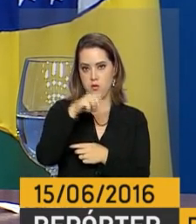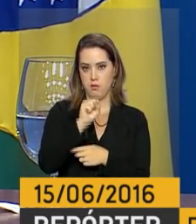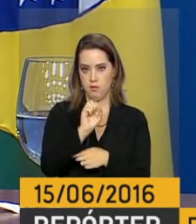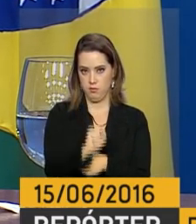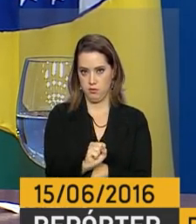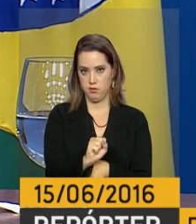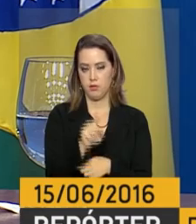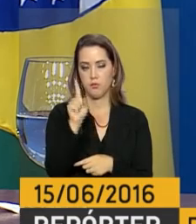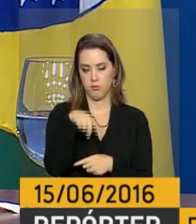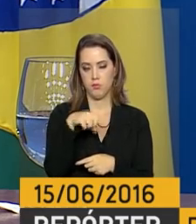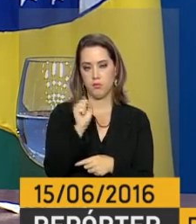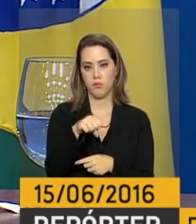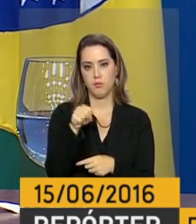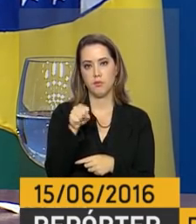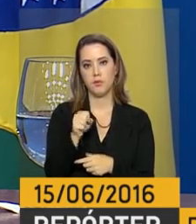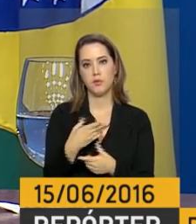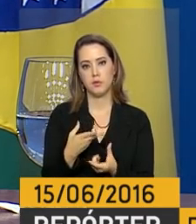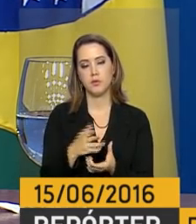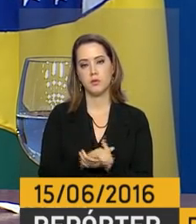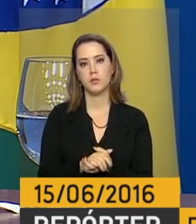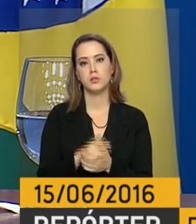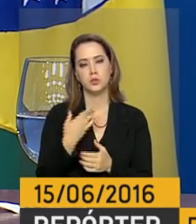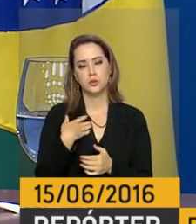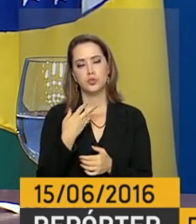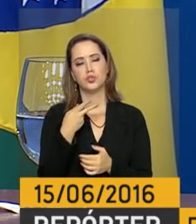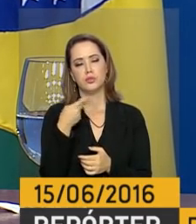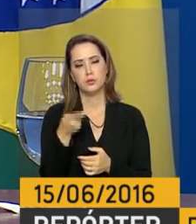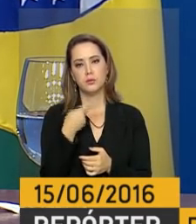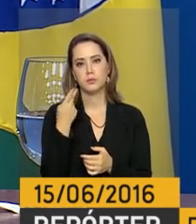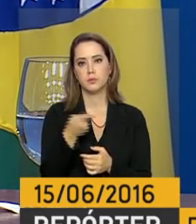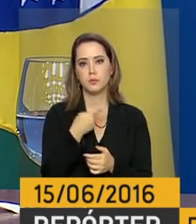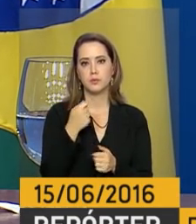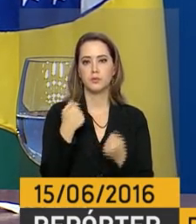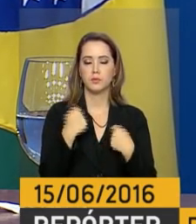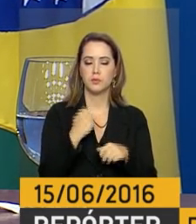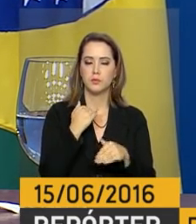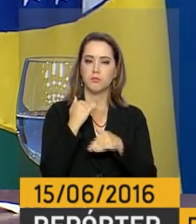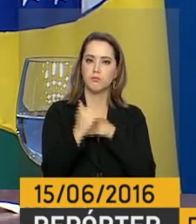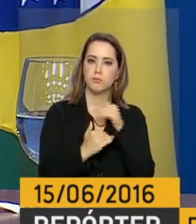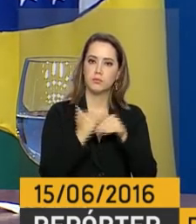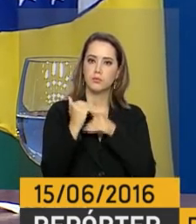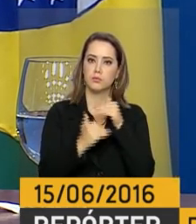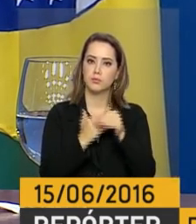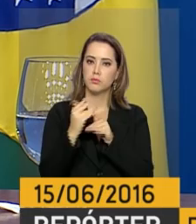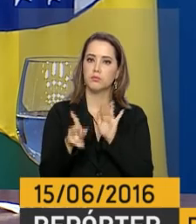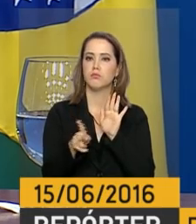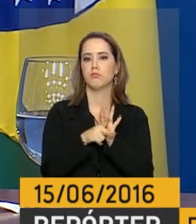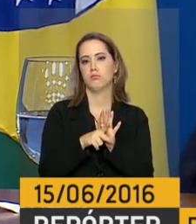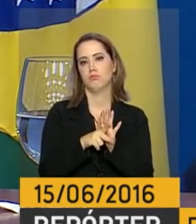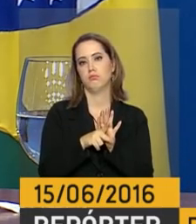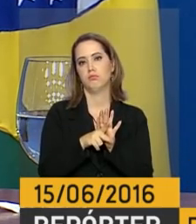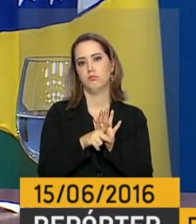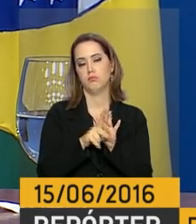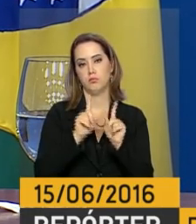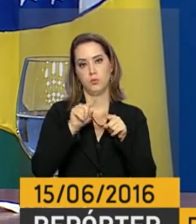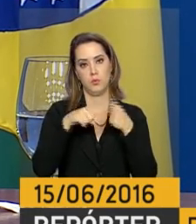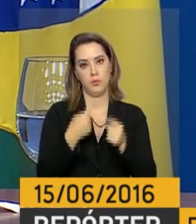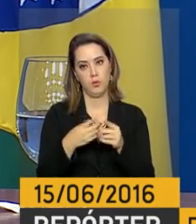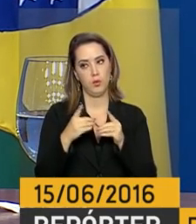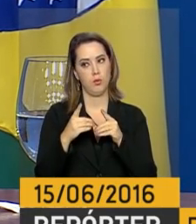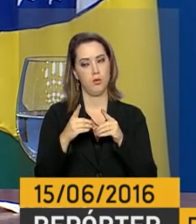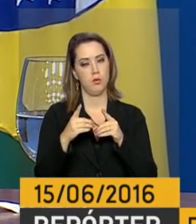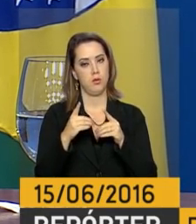Sim. Eh, é um item que eu já mencionei, tem uma força de tarefa própria, etc., que vai discutir. Por